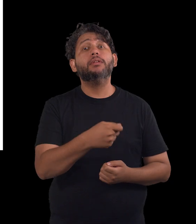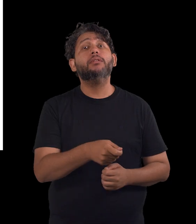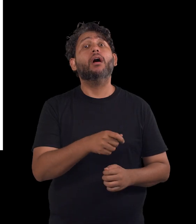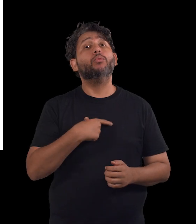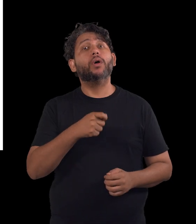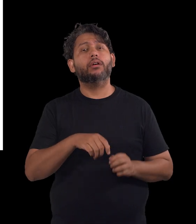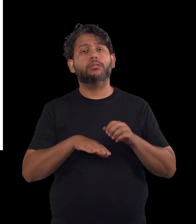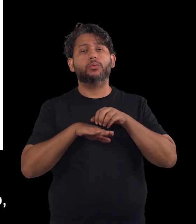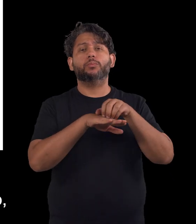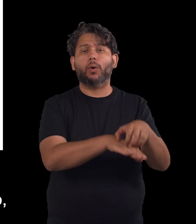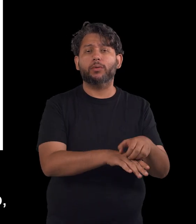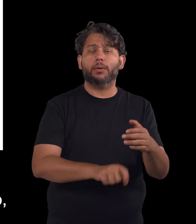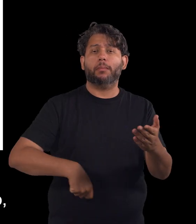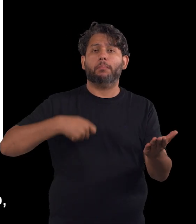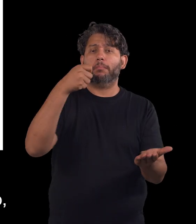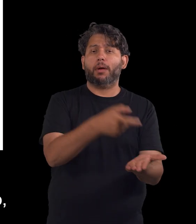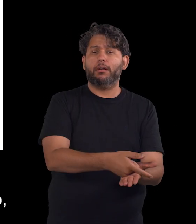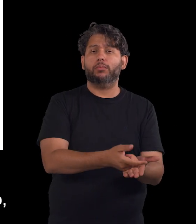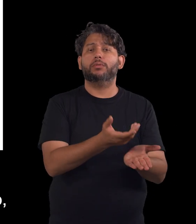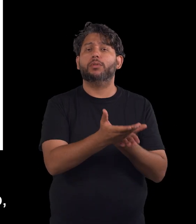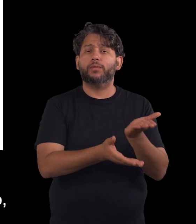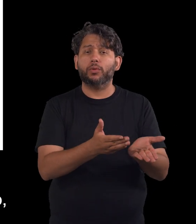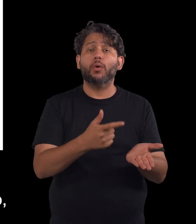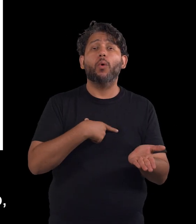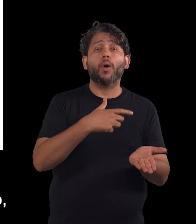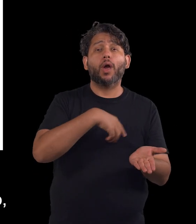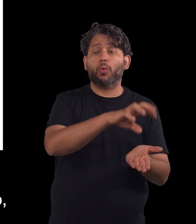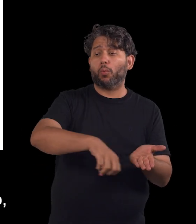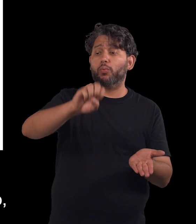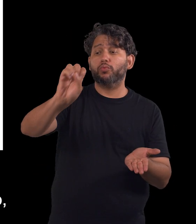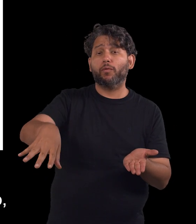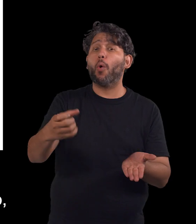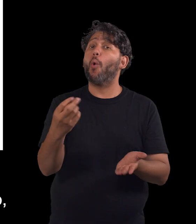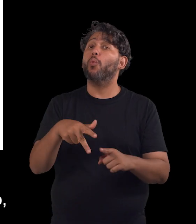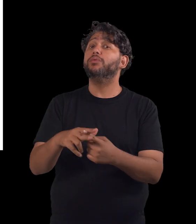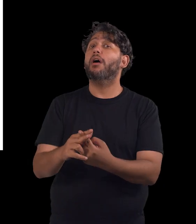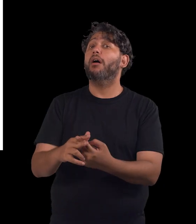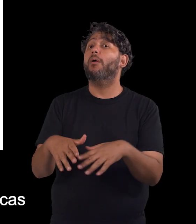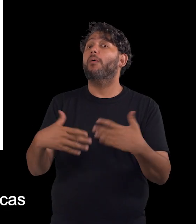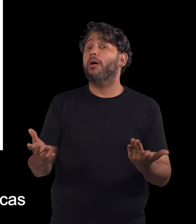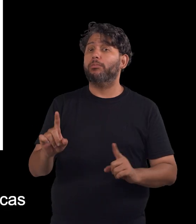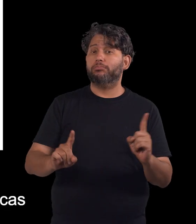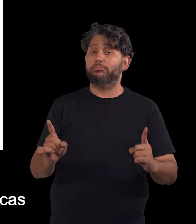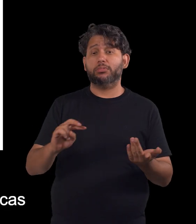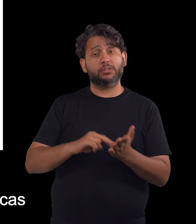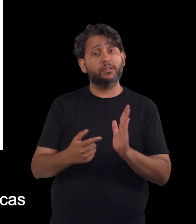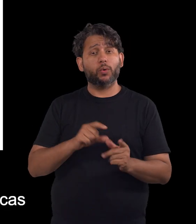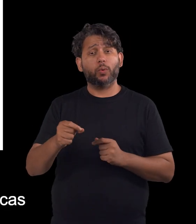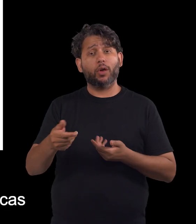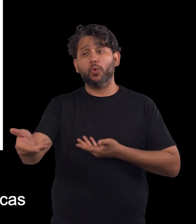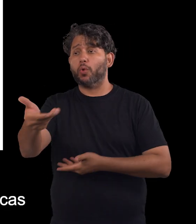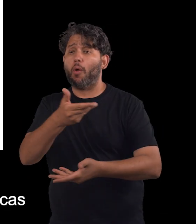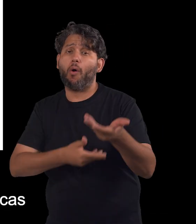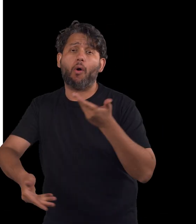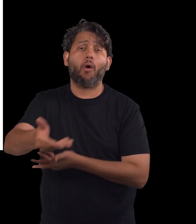utilizamos um transporte, pagamos um serviço ou escolhemos entre consertar ou jogar fora um objeto. Estamos participando de uma